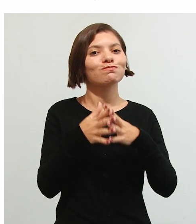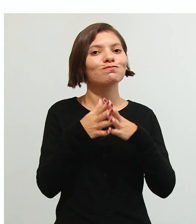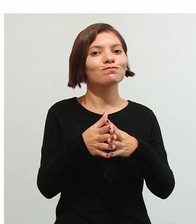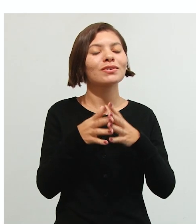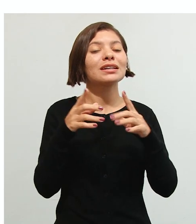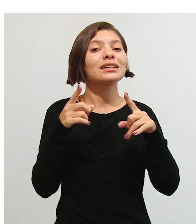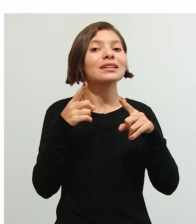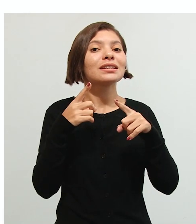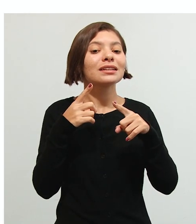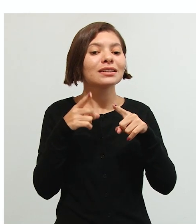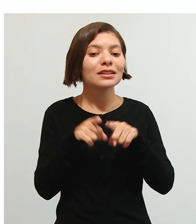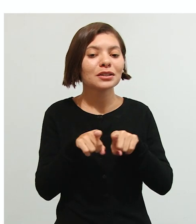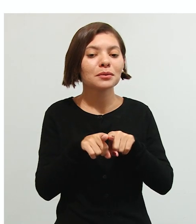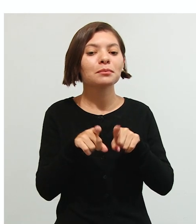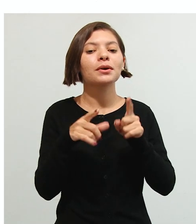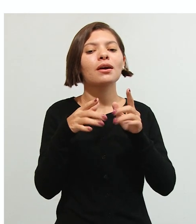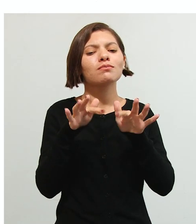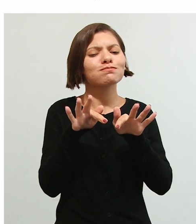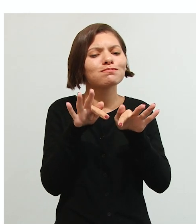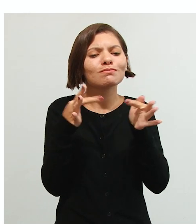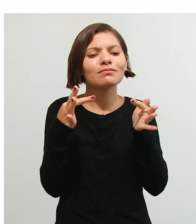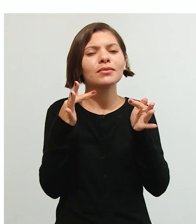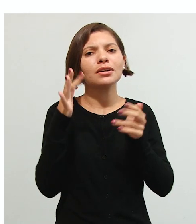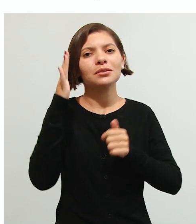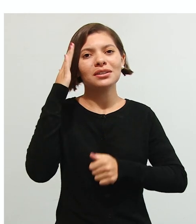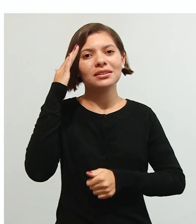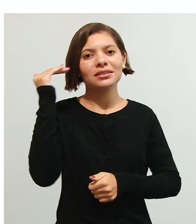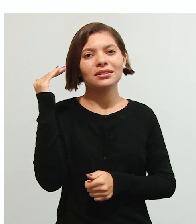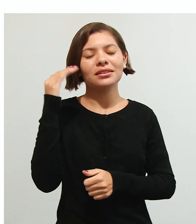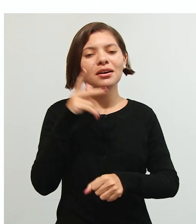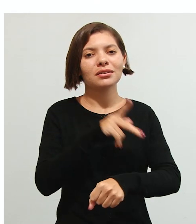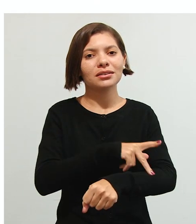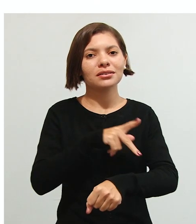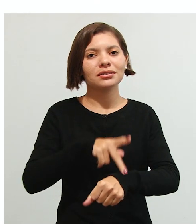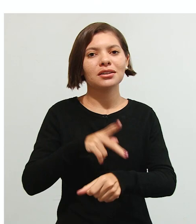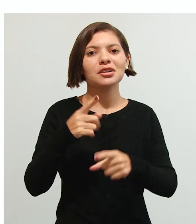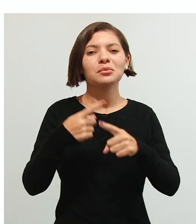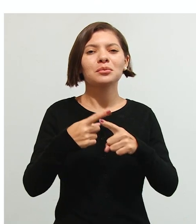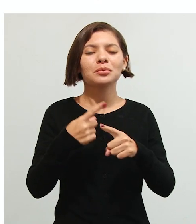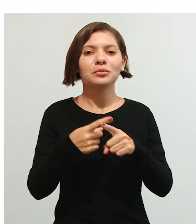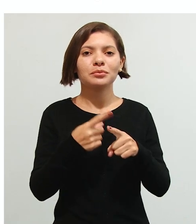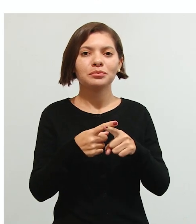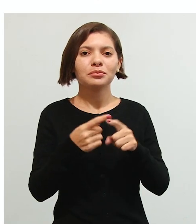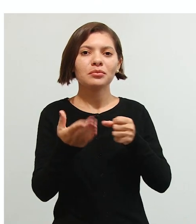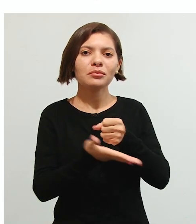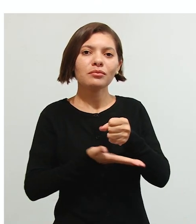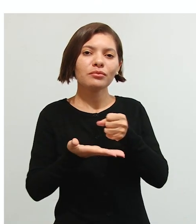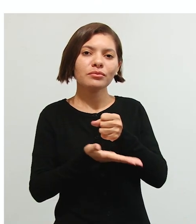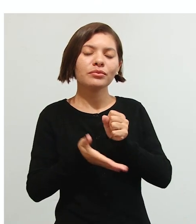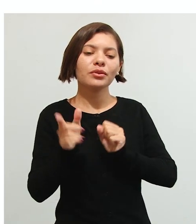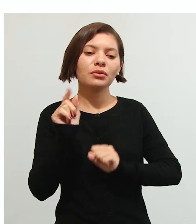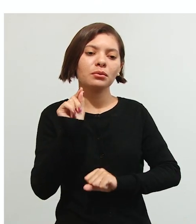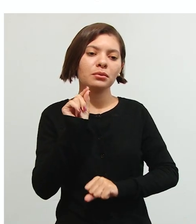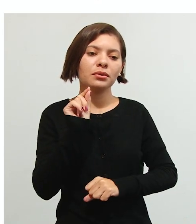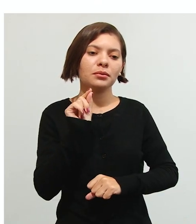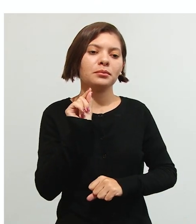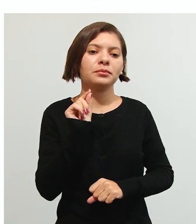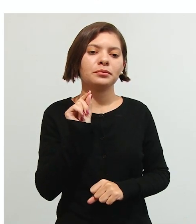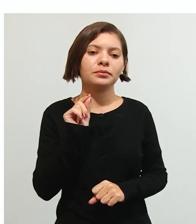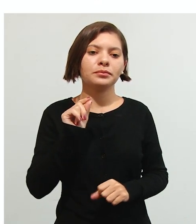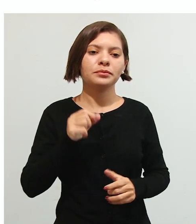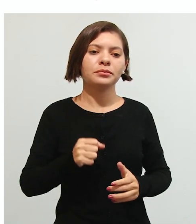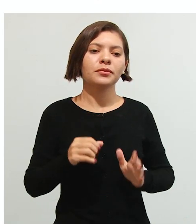e simplicidade no entender essa pedagogia. Por quê? Ela se baseia